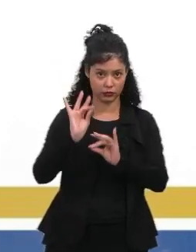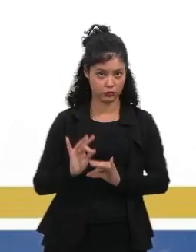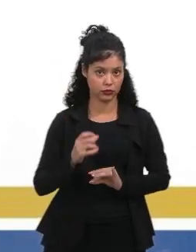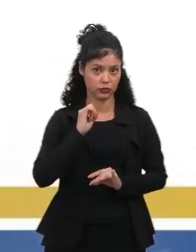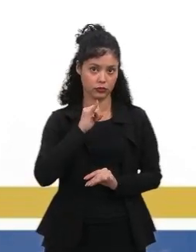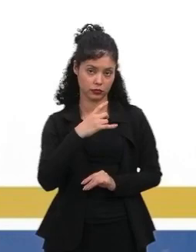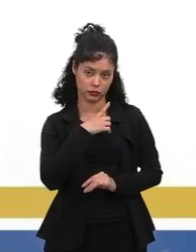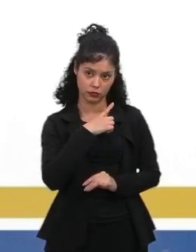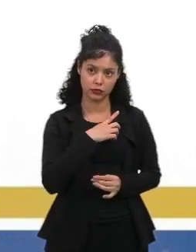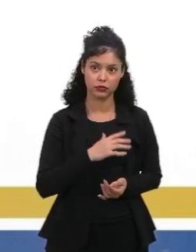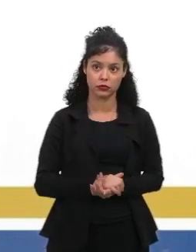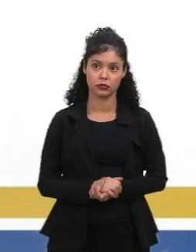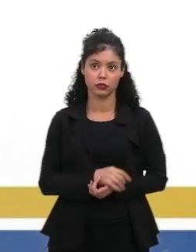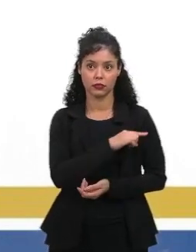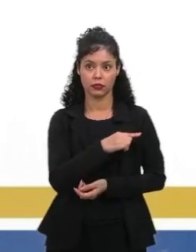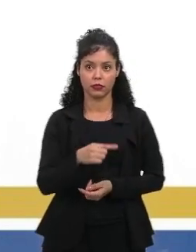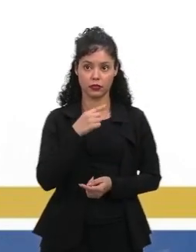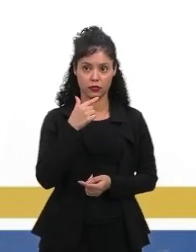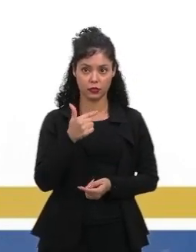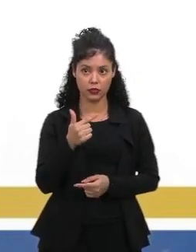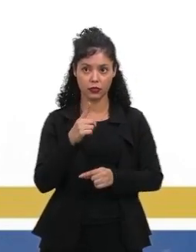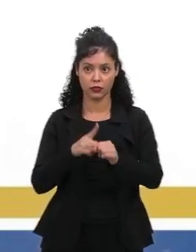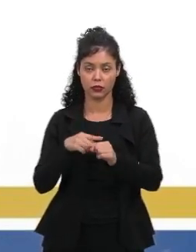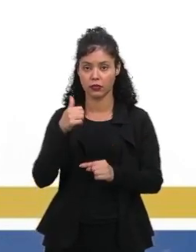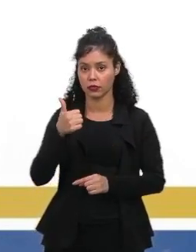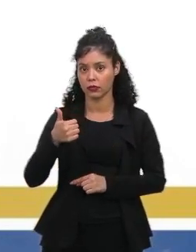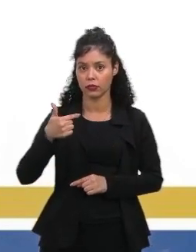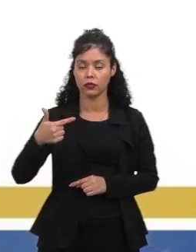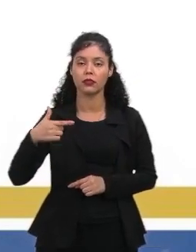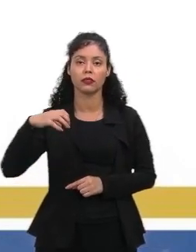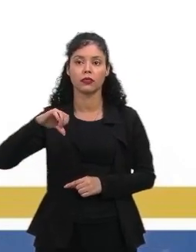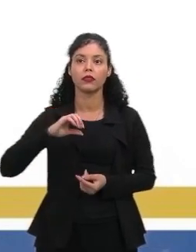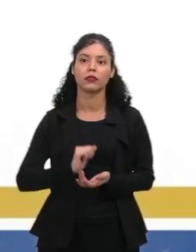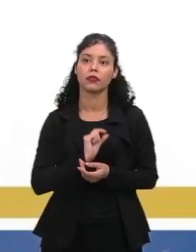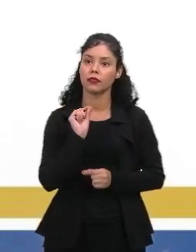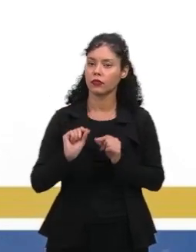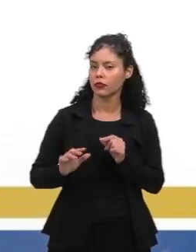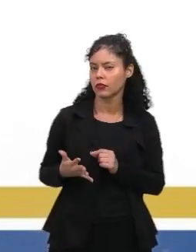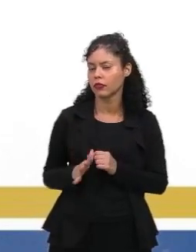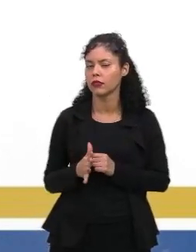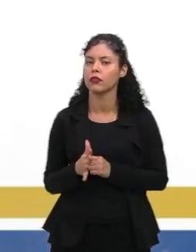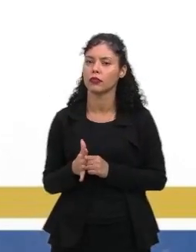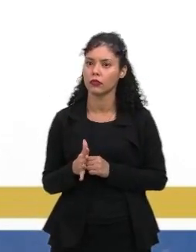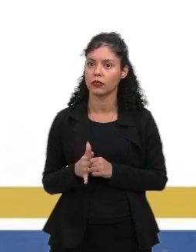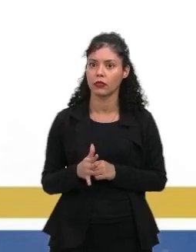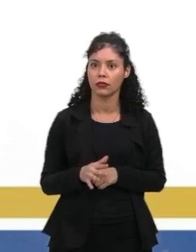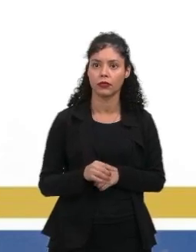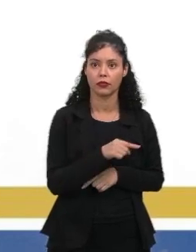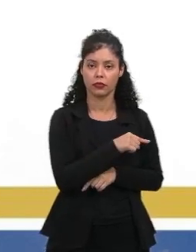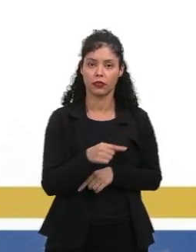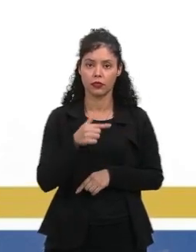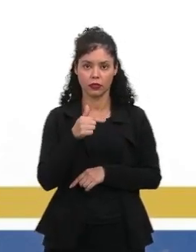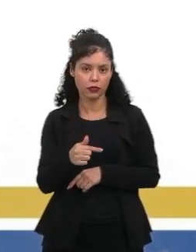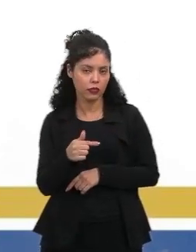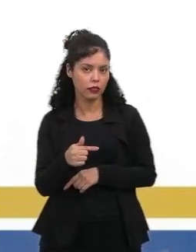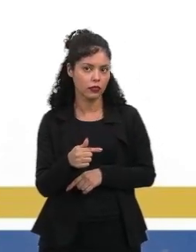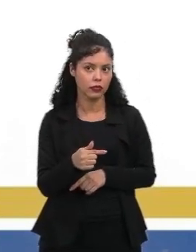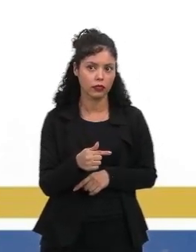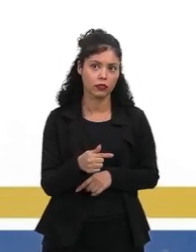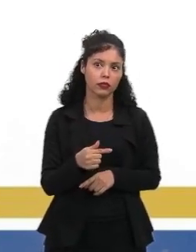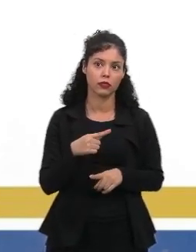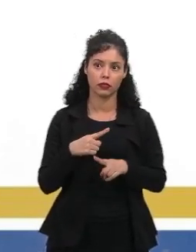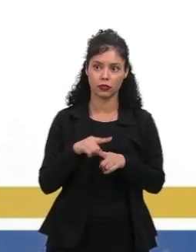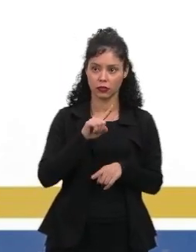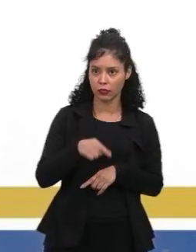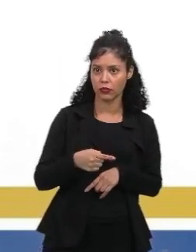pego aqui menos 2 mais 5,29, vai dar aí um valor, né, menos 7,29. Se eu